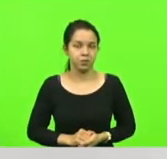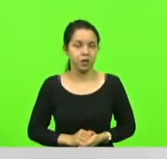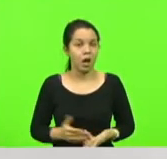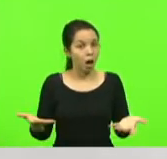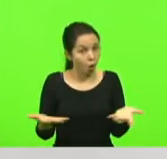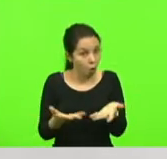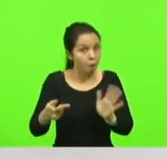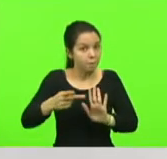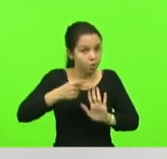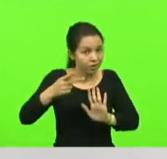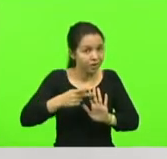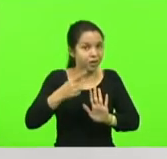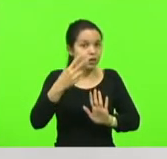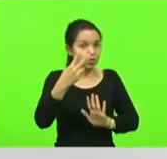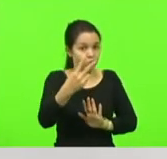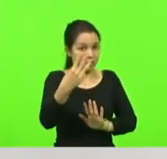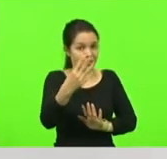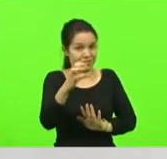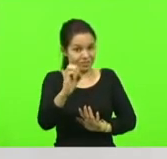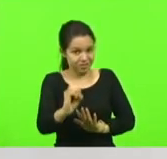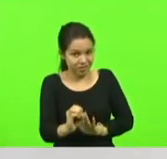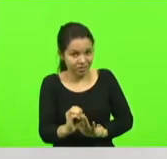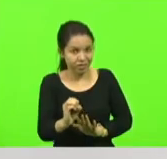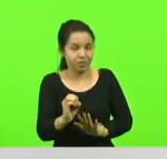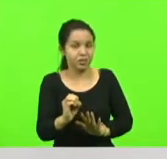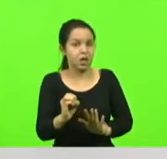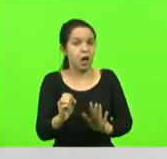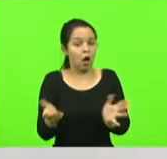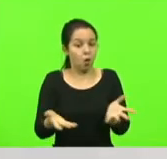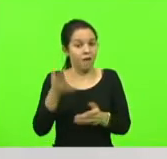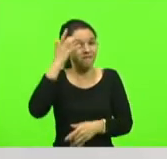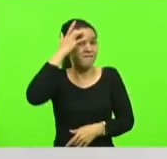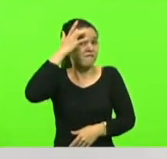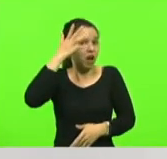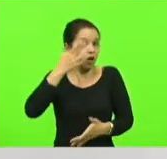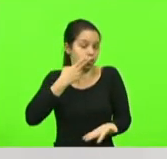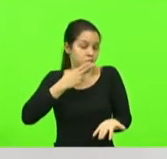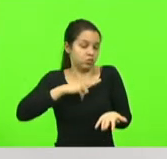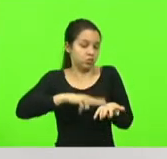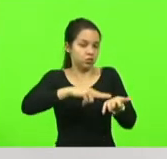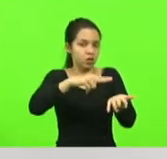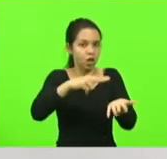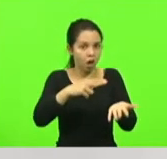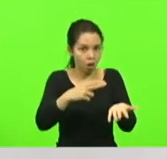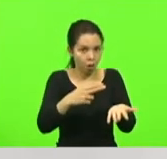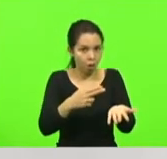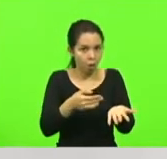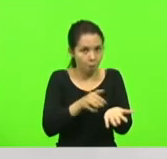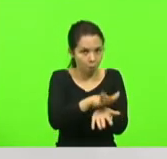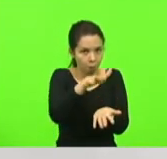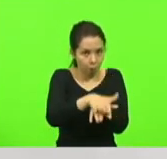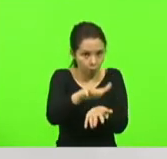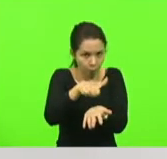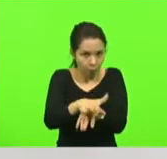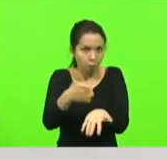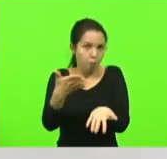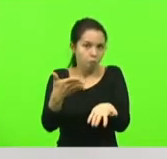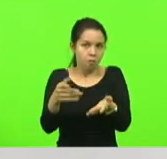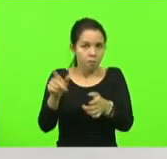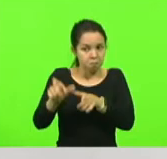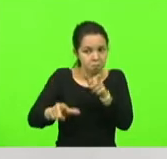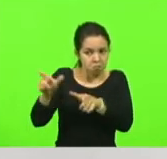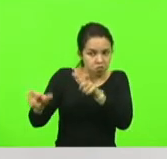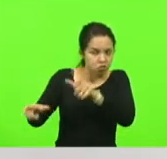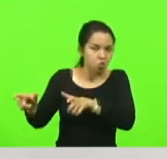então, 230, e a facilidade de se fazer selos, e de acordo com muitas pessoas que são do mercado e